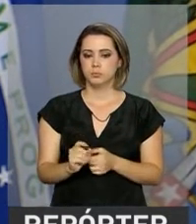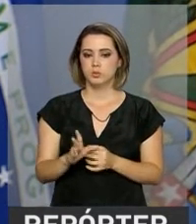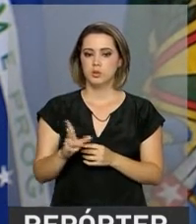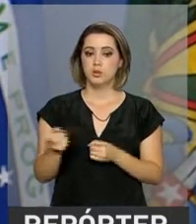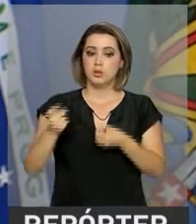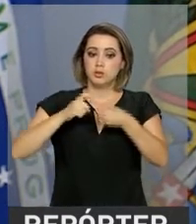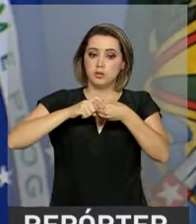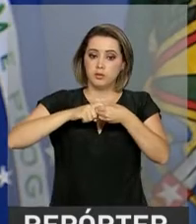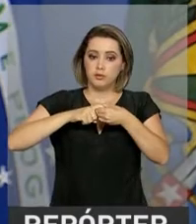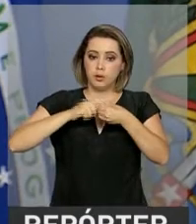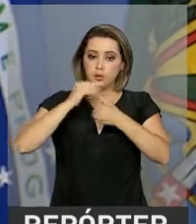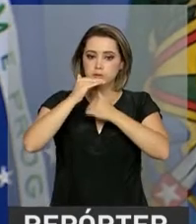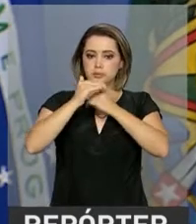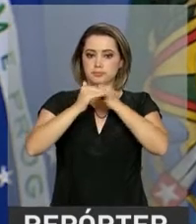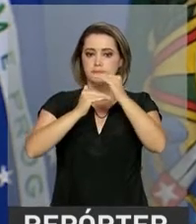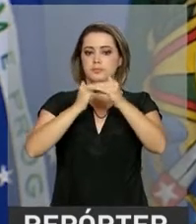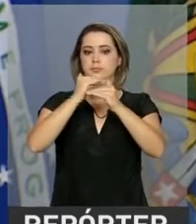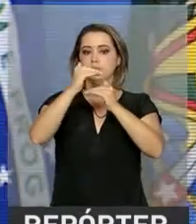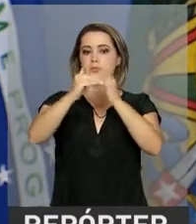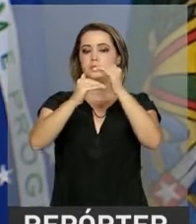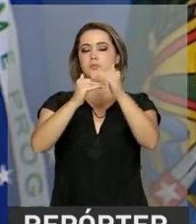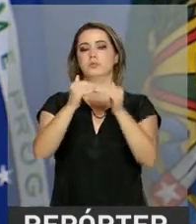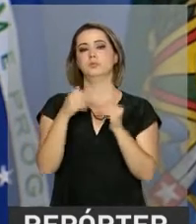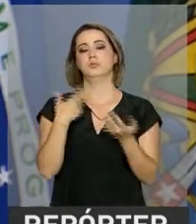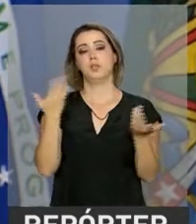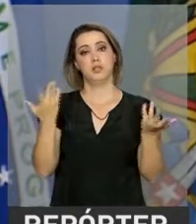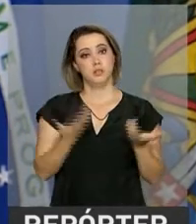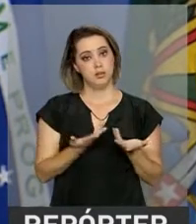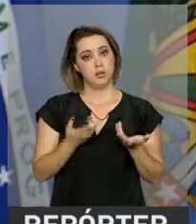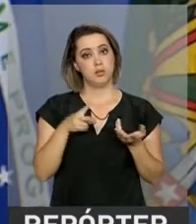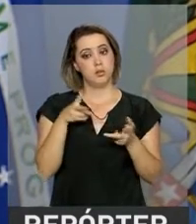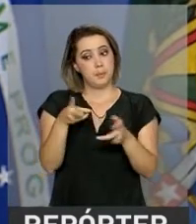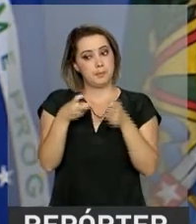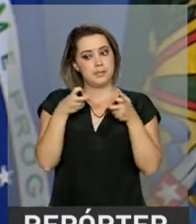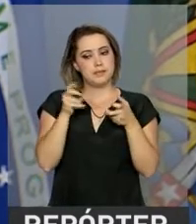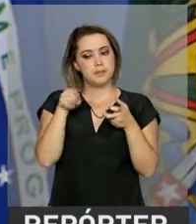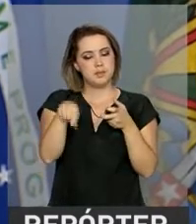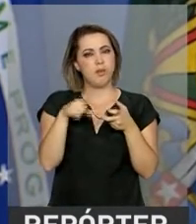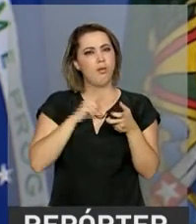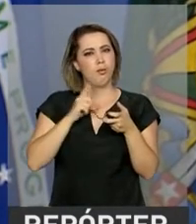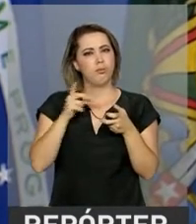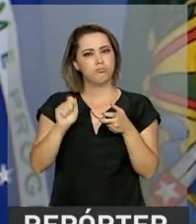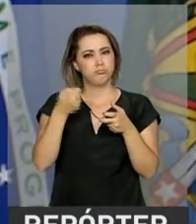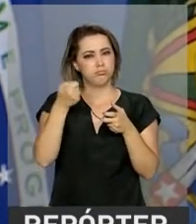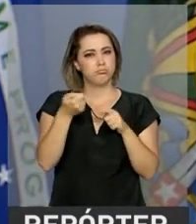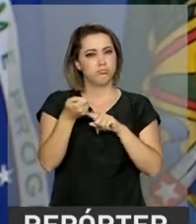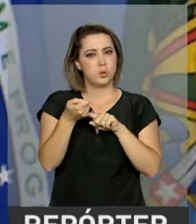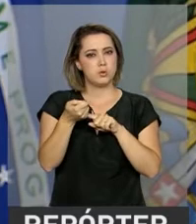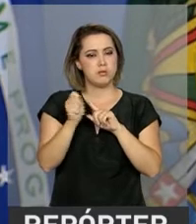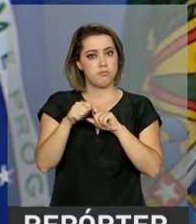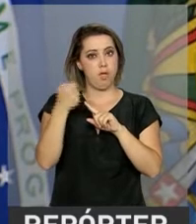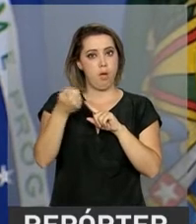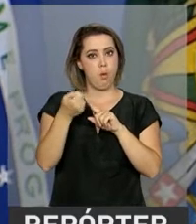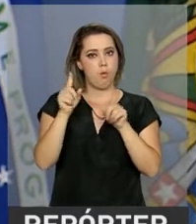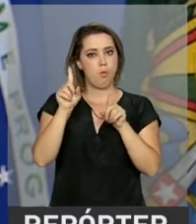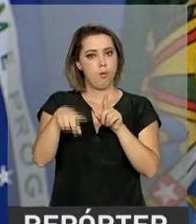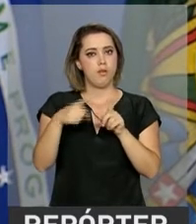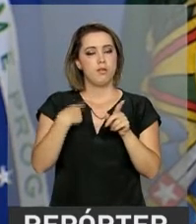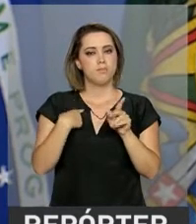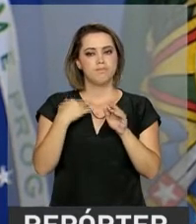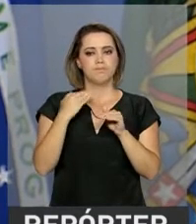volta a crescer. E os sinais desse fato são cada